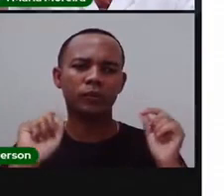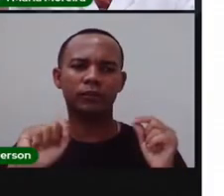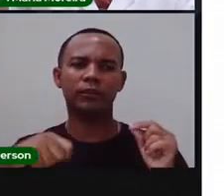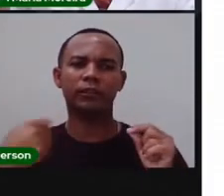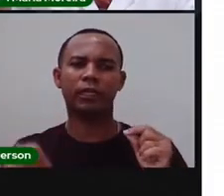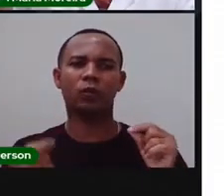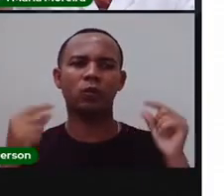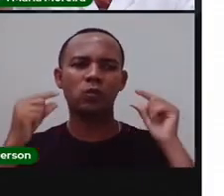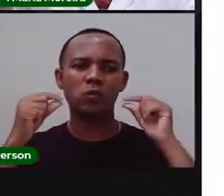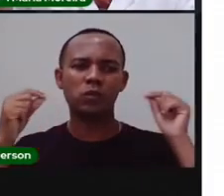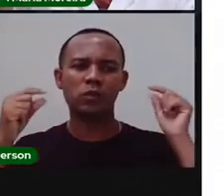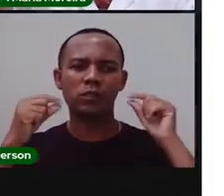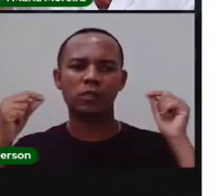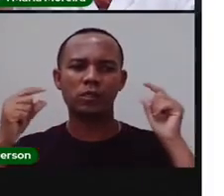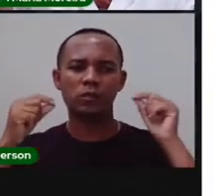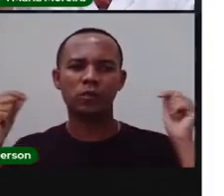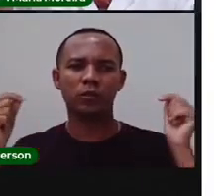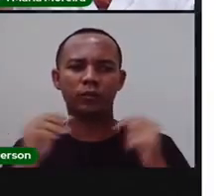gato bem alto.